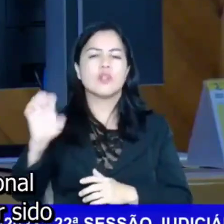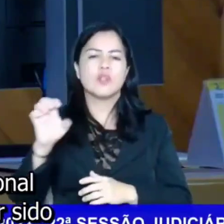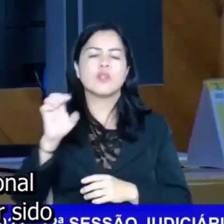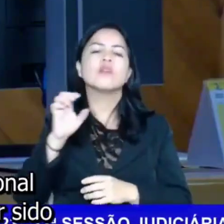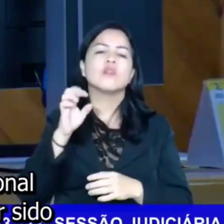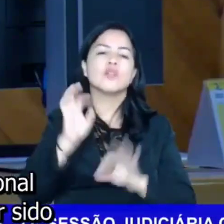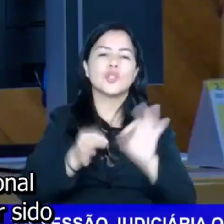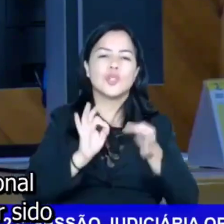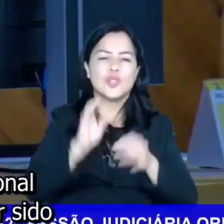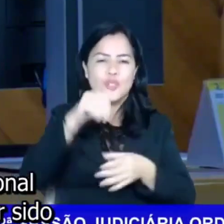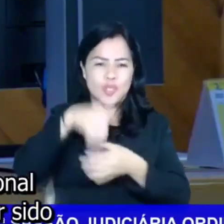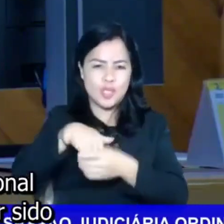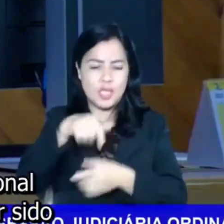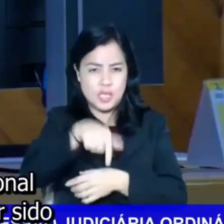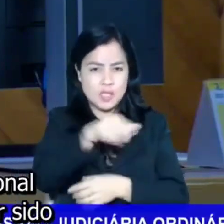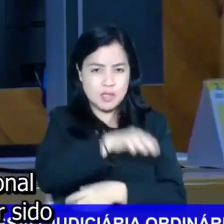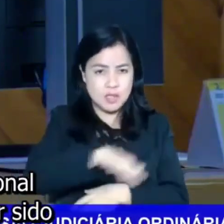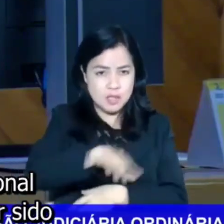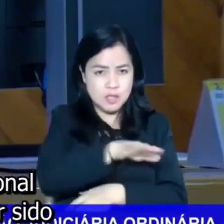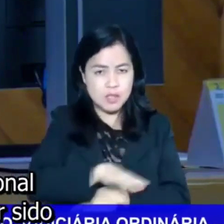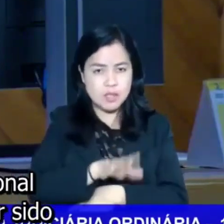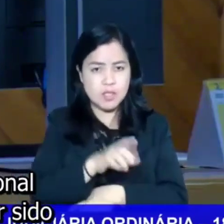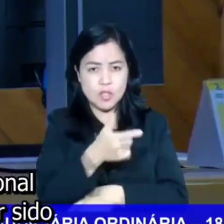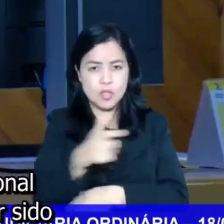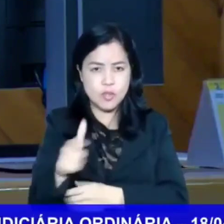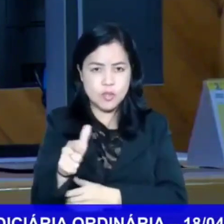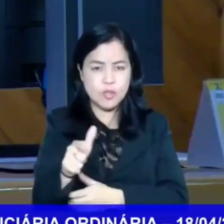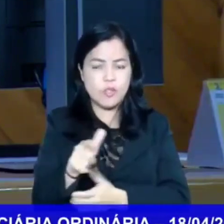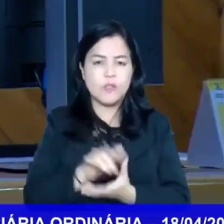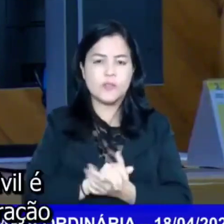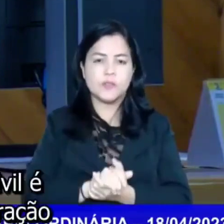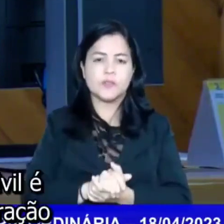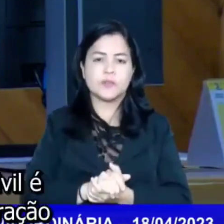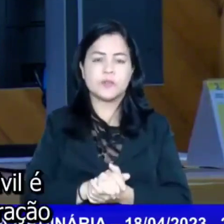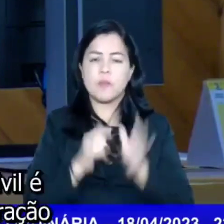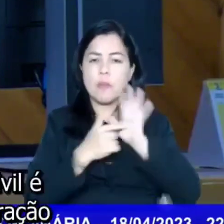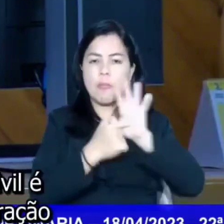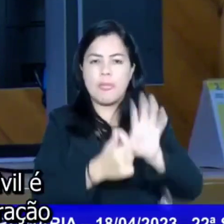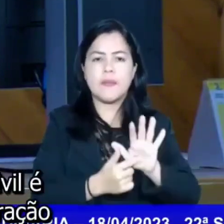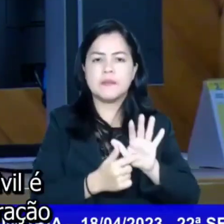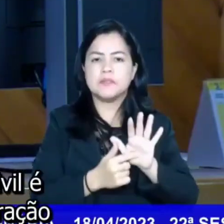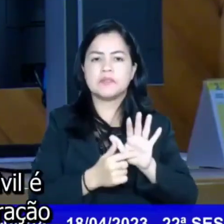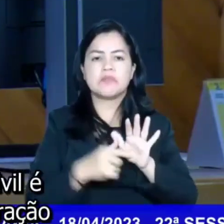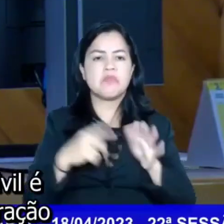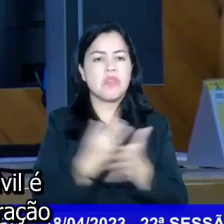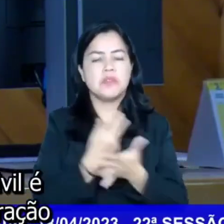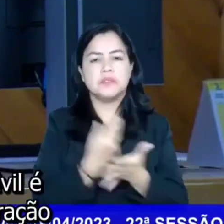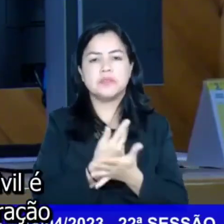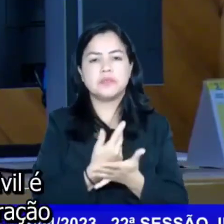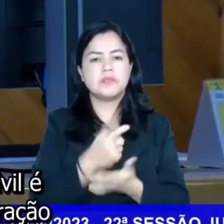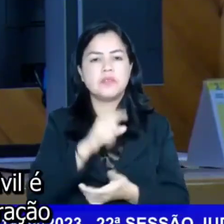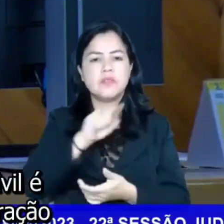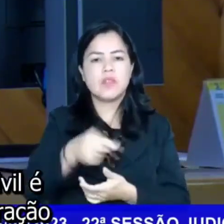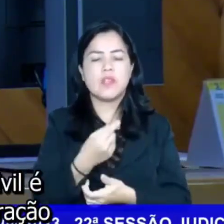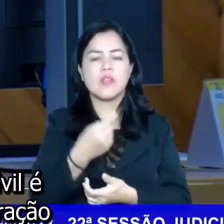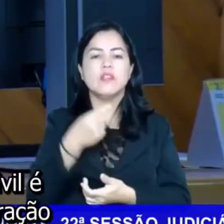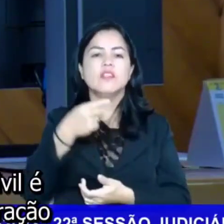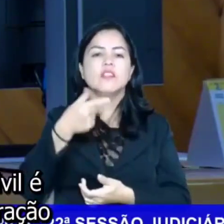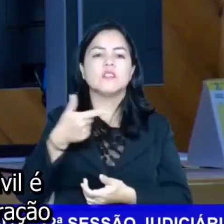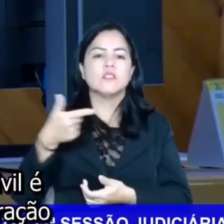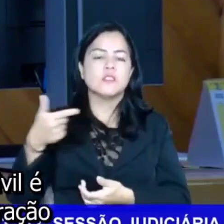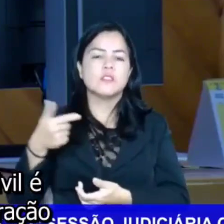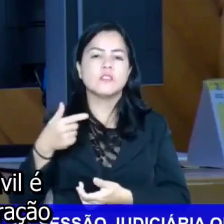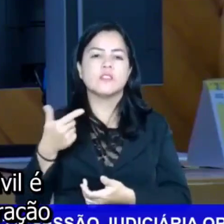nesse contexto, por não ter sido demonstrada nenhuma das hipóteses do artigo 1022 do Código de Processo